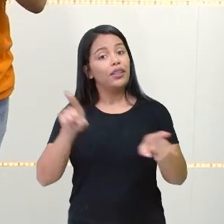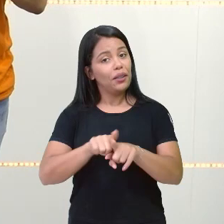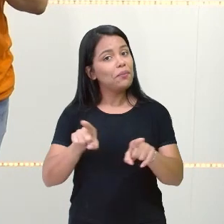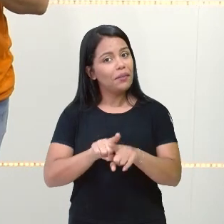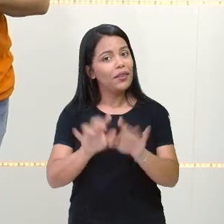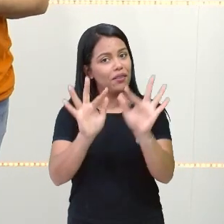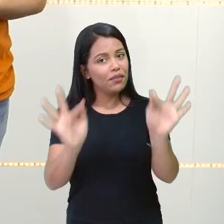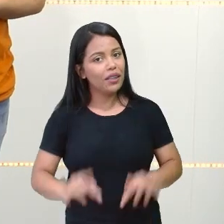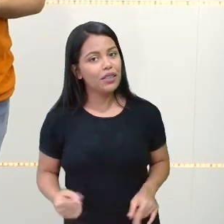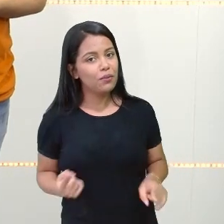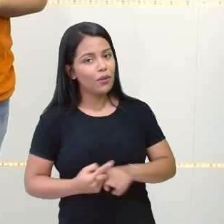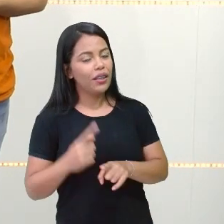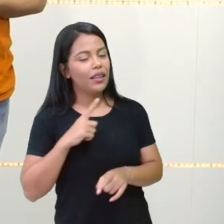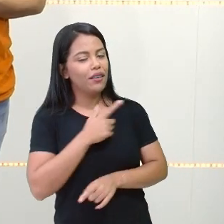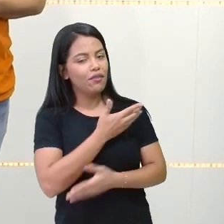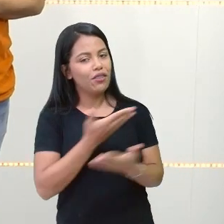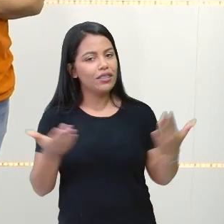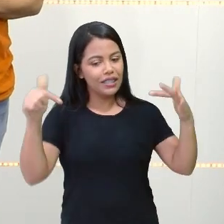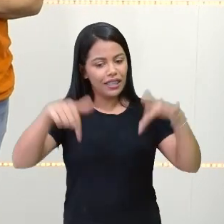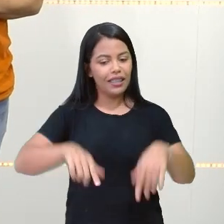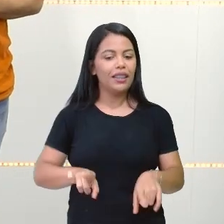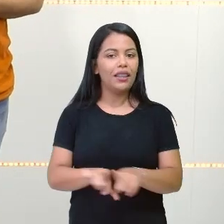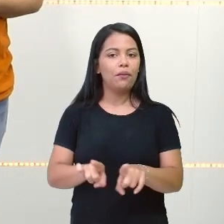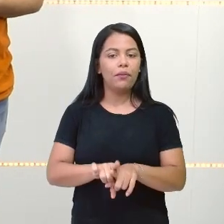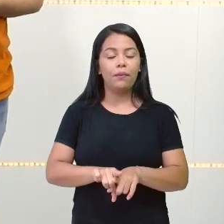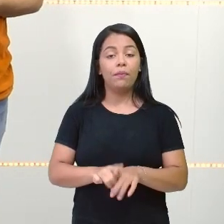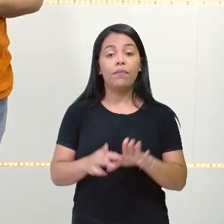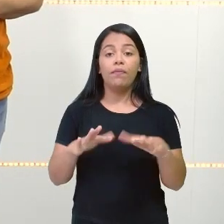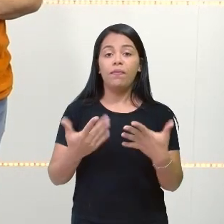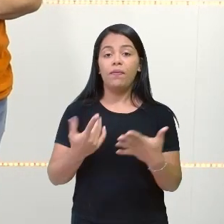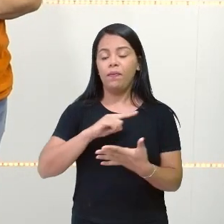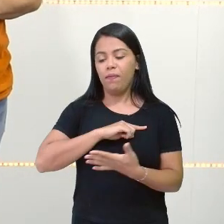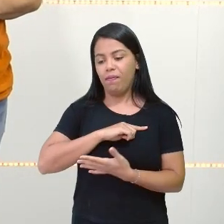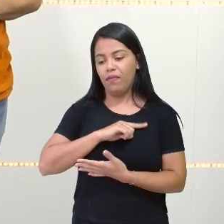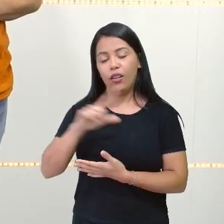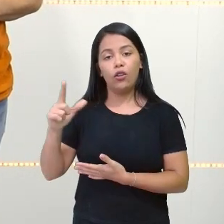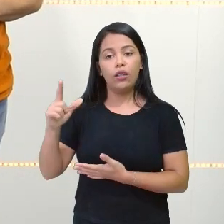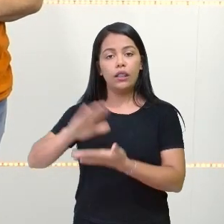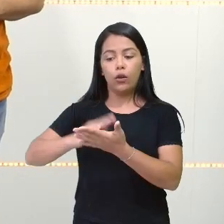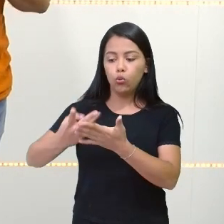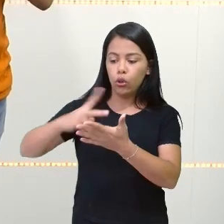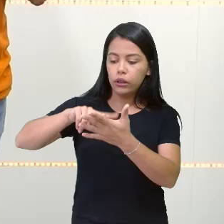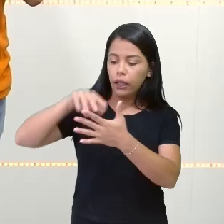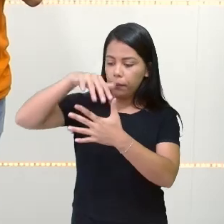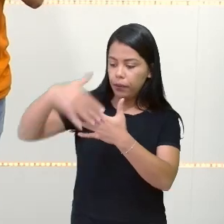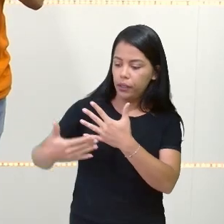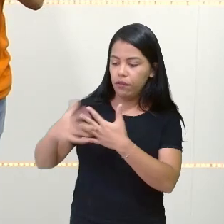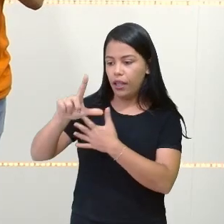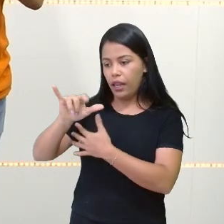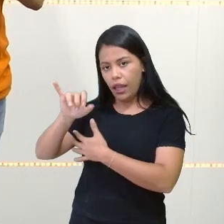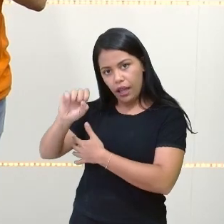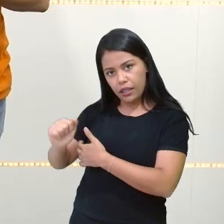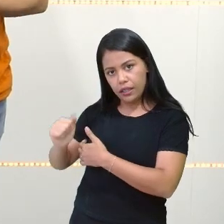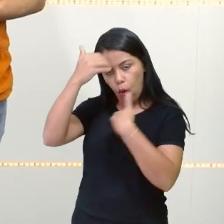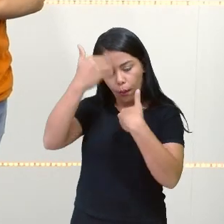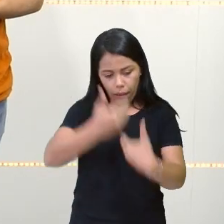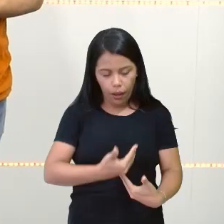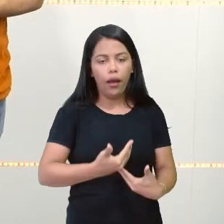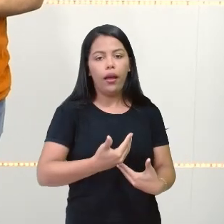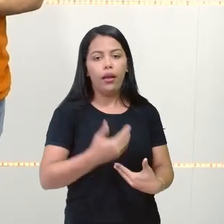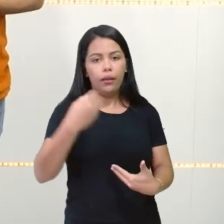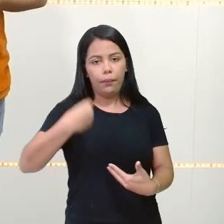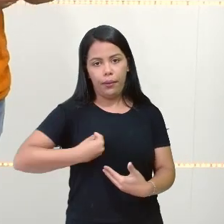vocês estarem aqui com a gente, tá? E aqui, nossa intérprete de Libras de hoje é a Laisa. Laisa, muito obrigada pela sua